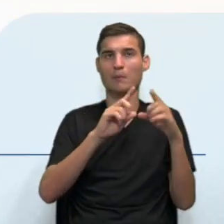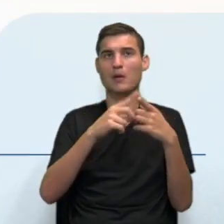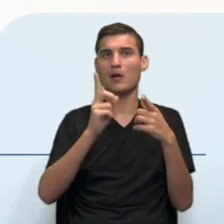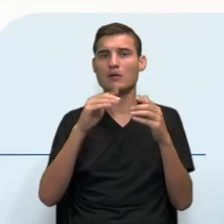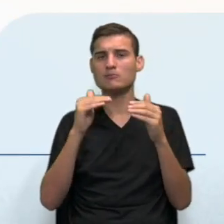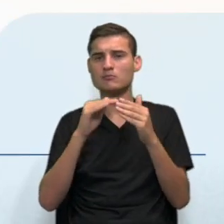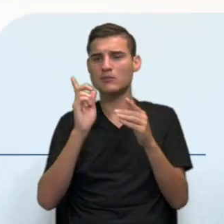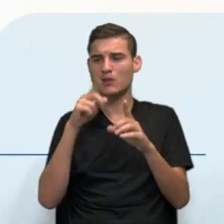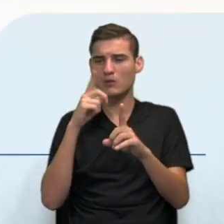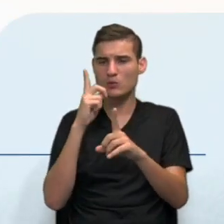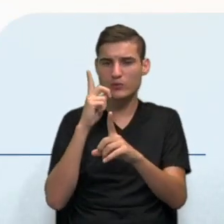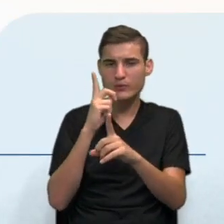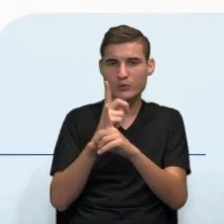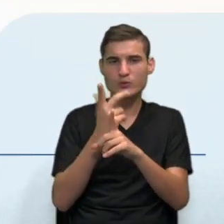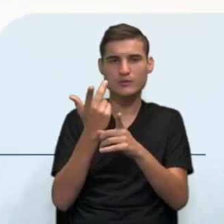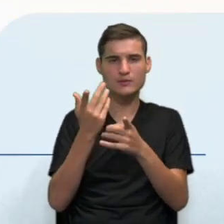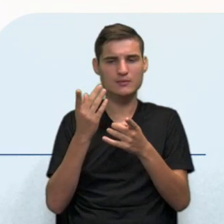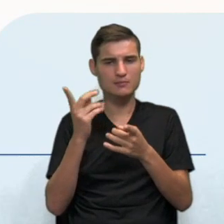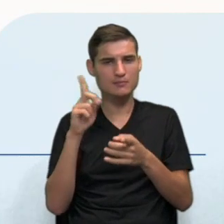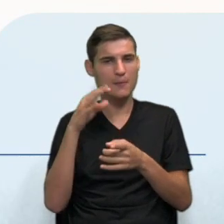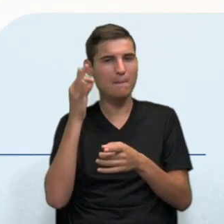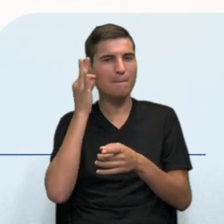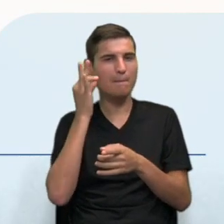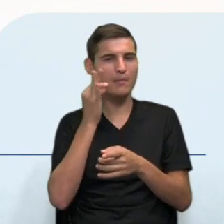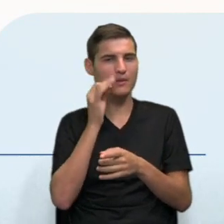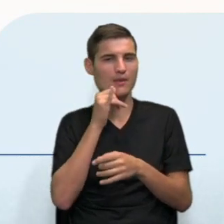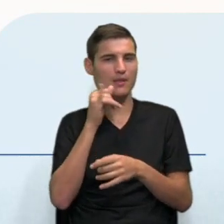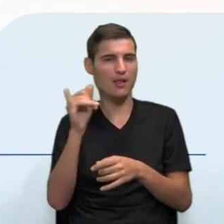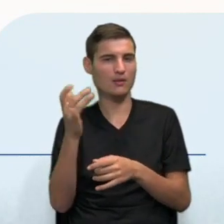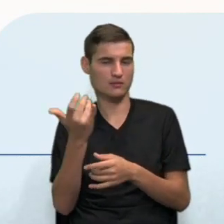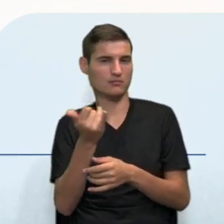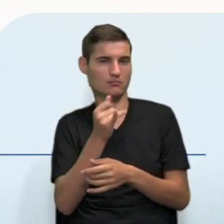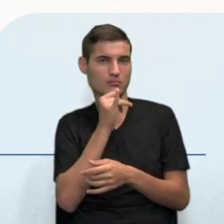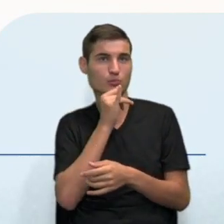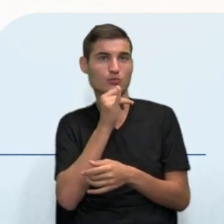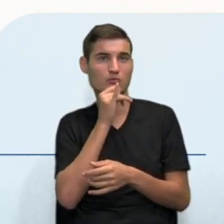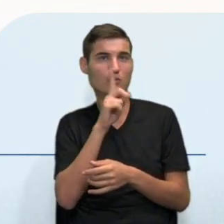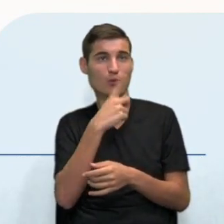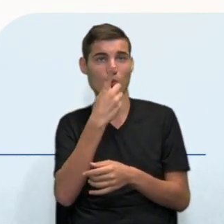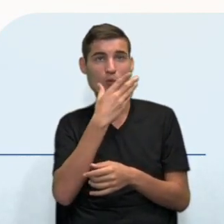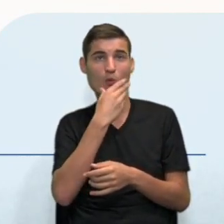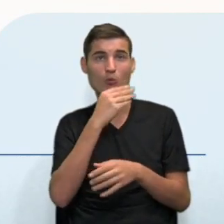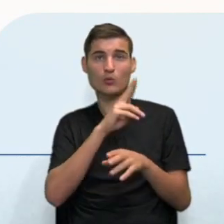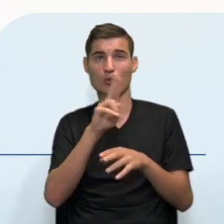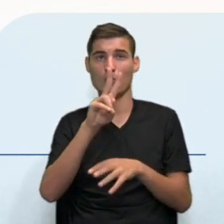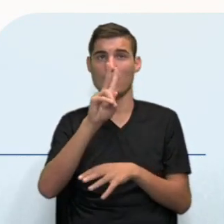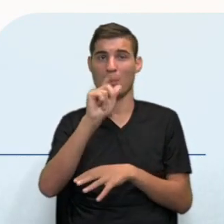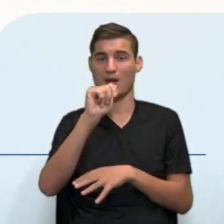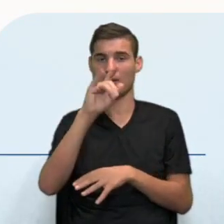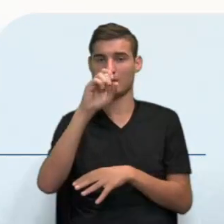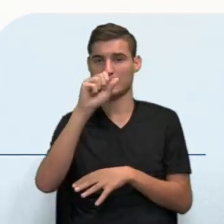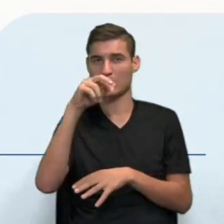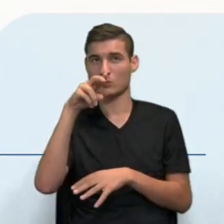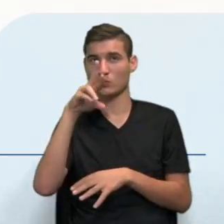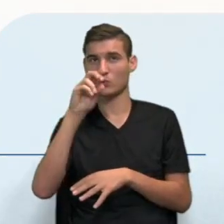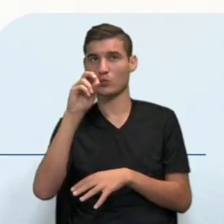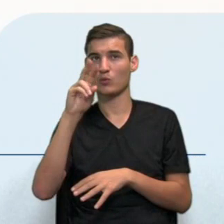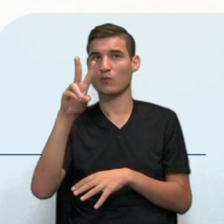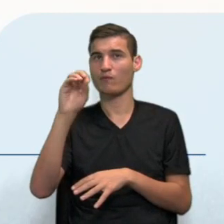da descoberta da bateria elétrica, por exemplo, quando um cara chamado Alessandro Volta